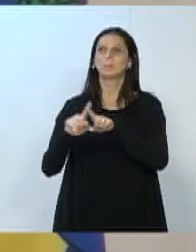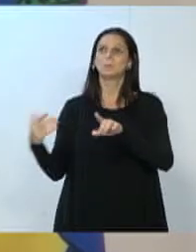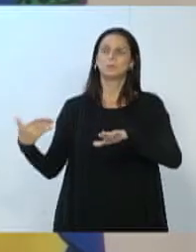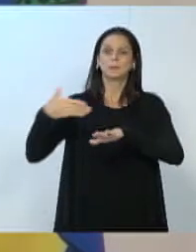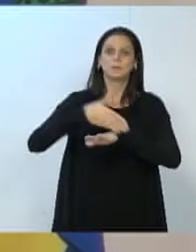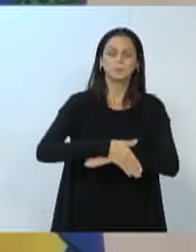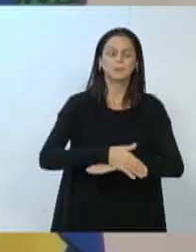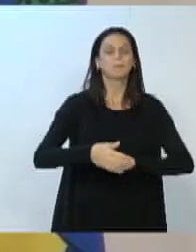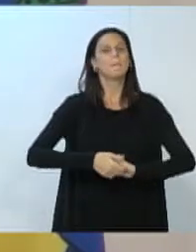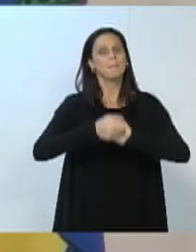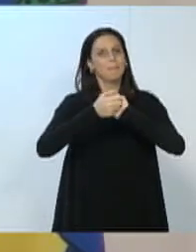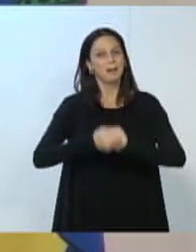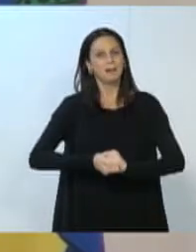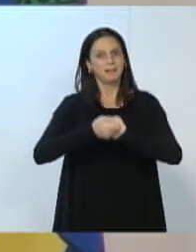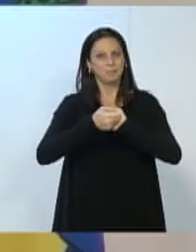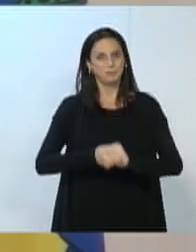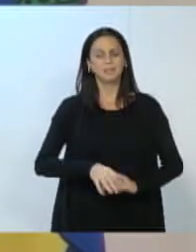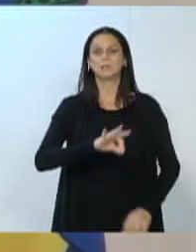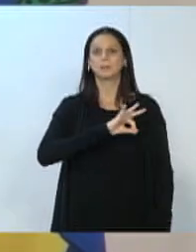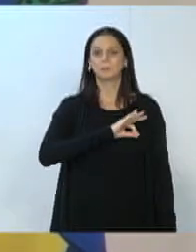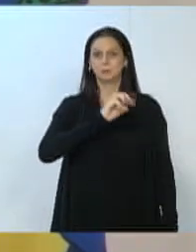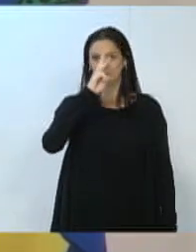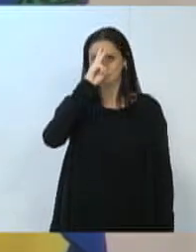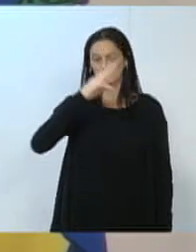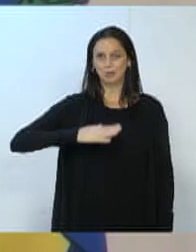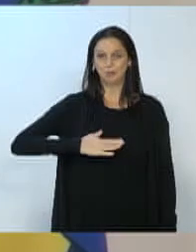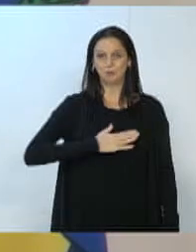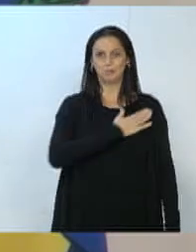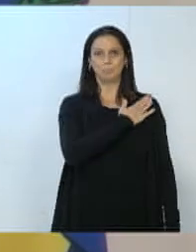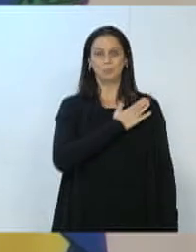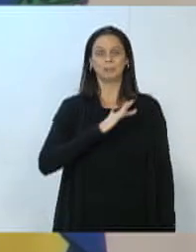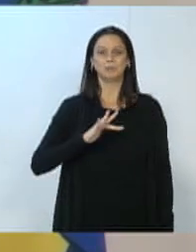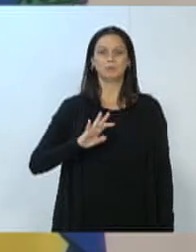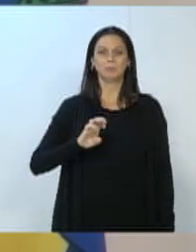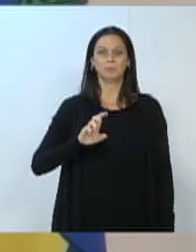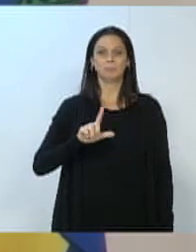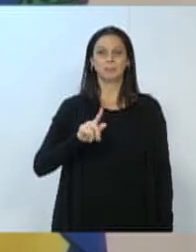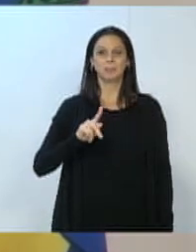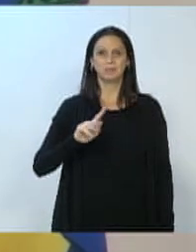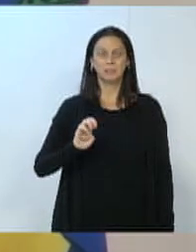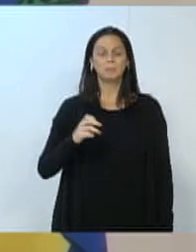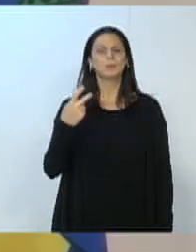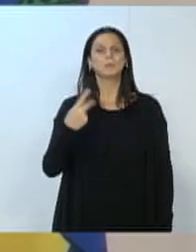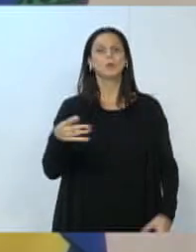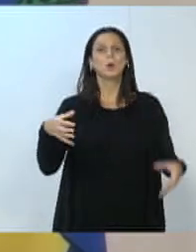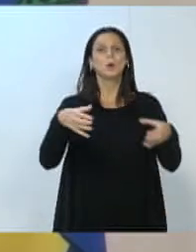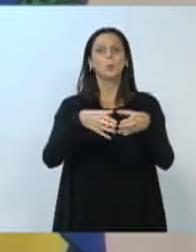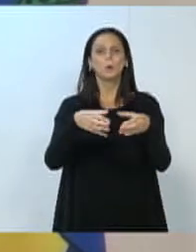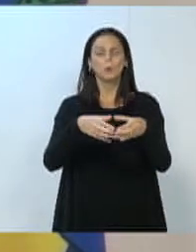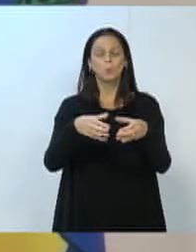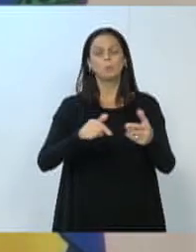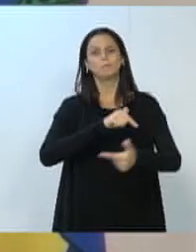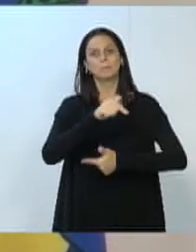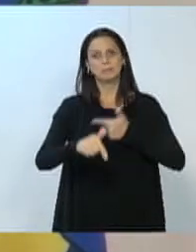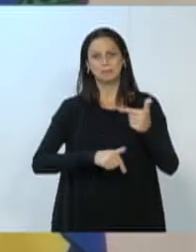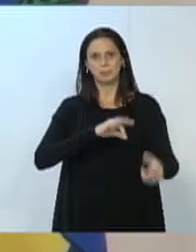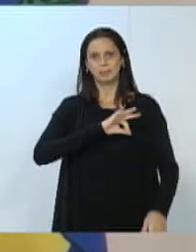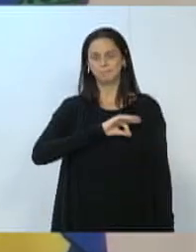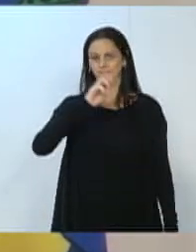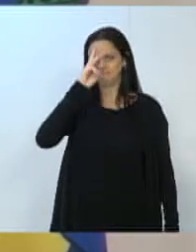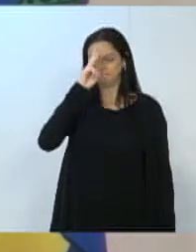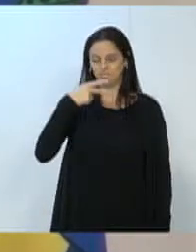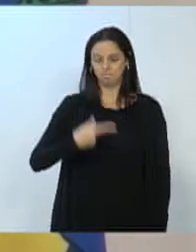parabenizar o comandante Felipe assim como todo seu batalhão do 10º Batalhão da Polícia